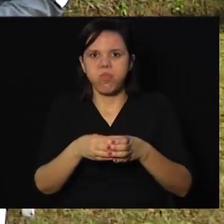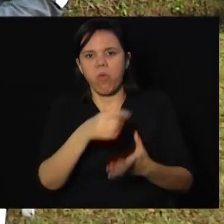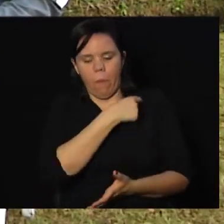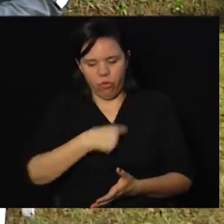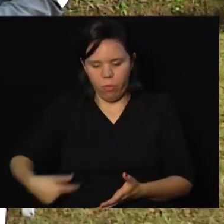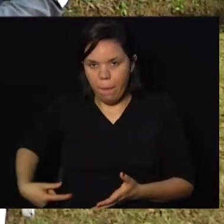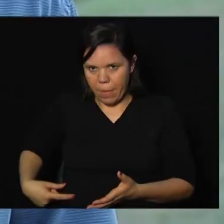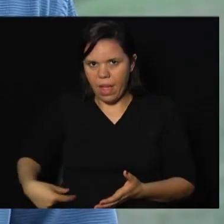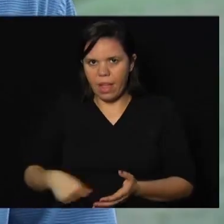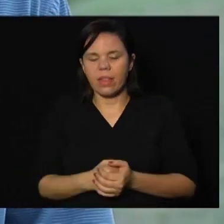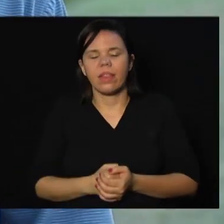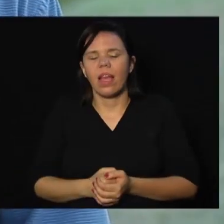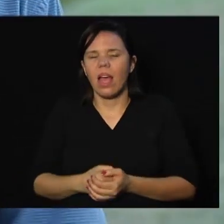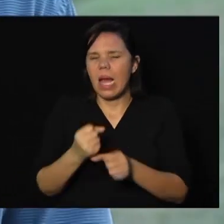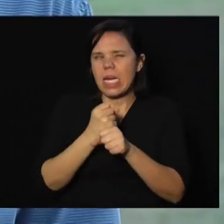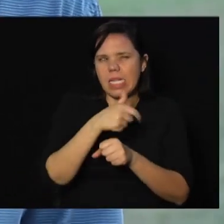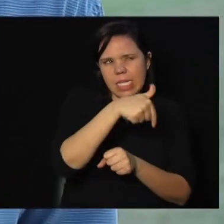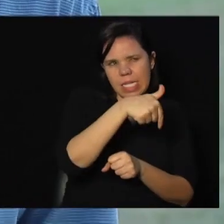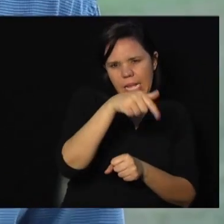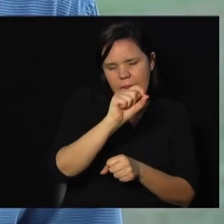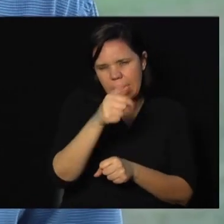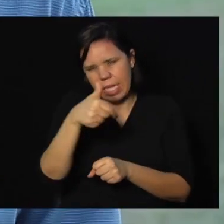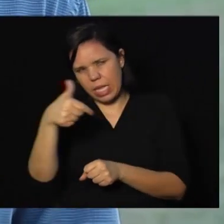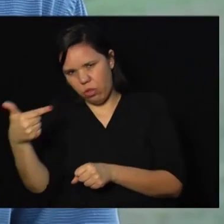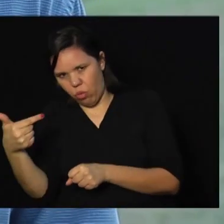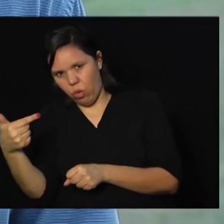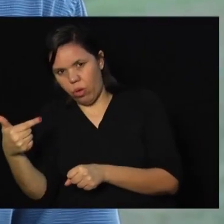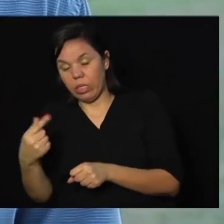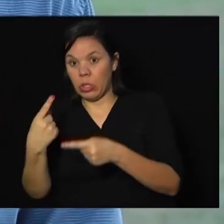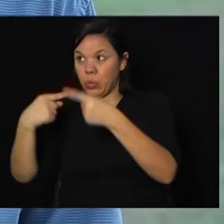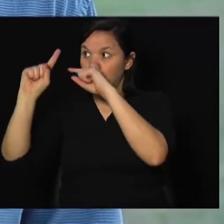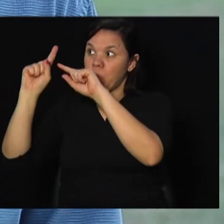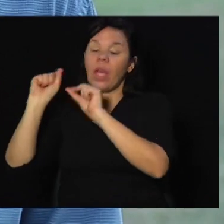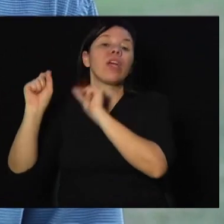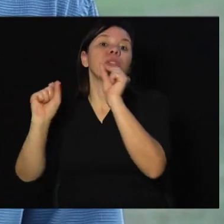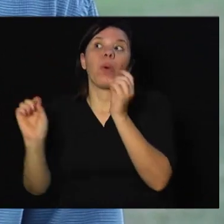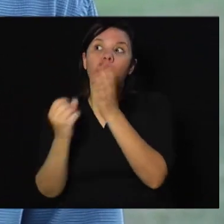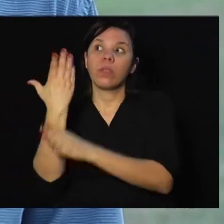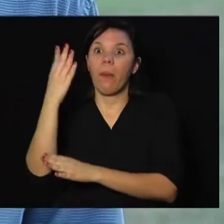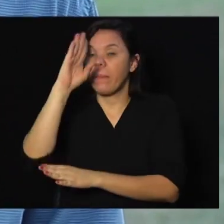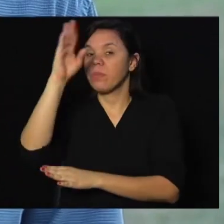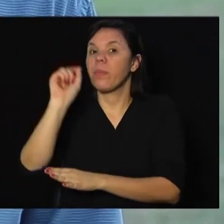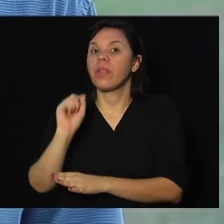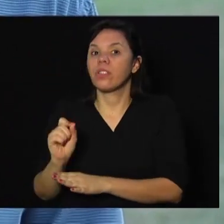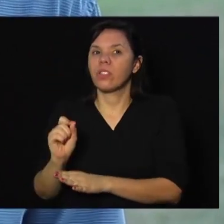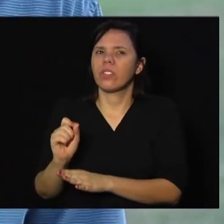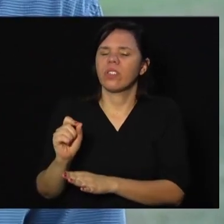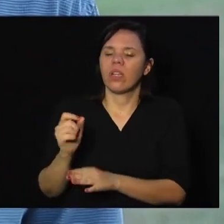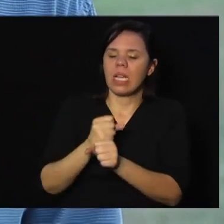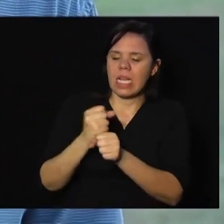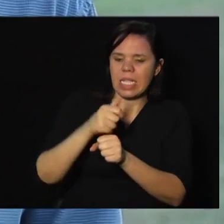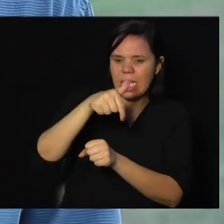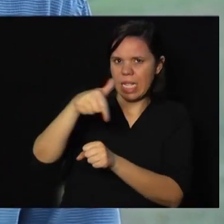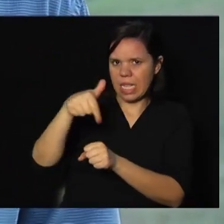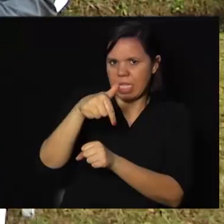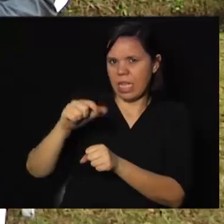70, em 72, e aí um time de grande sucesso, principalmente nos anos de 77, depois mais para